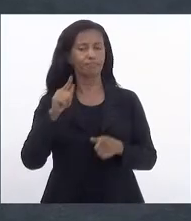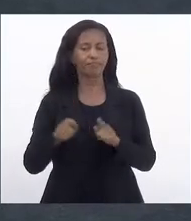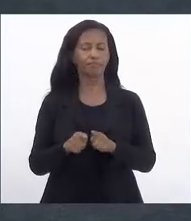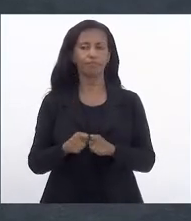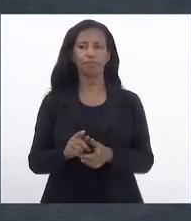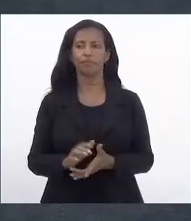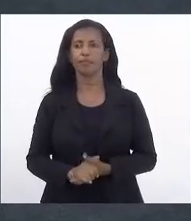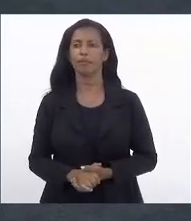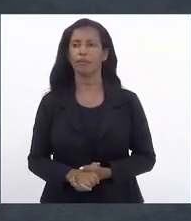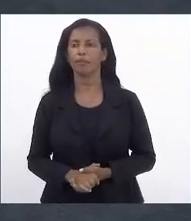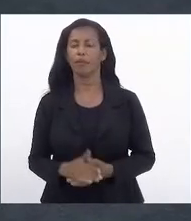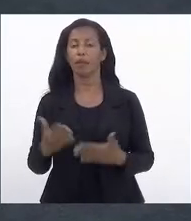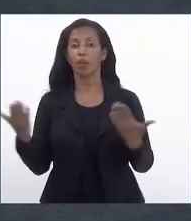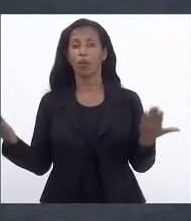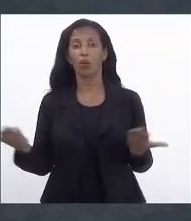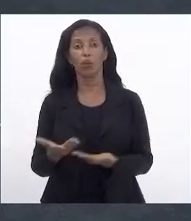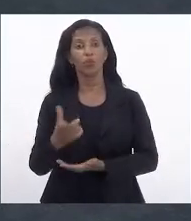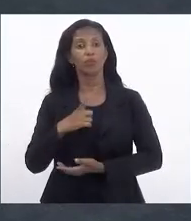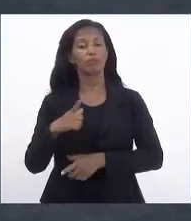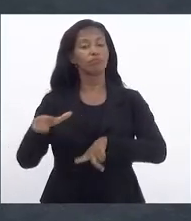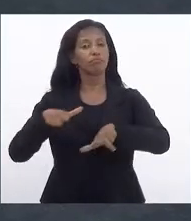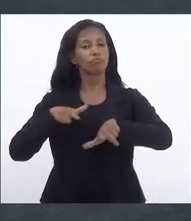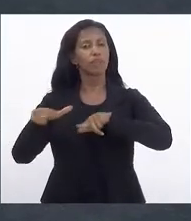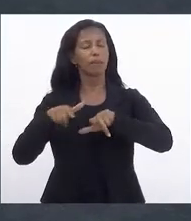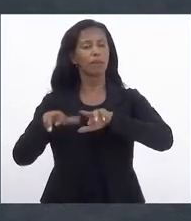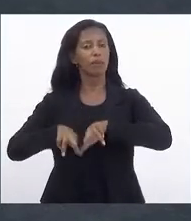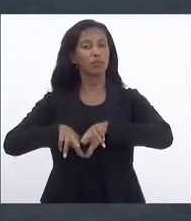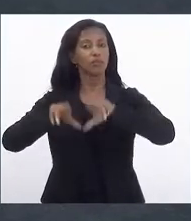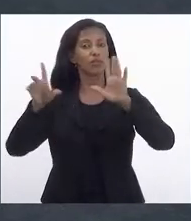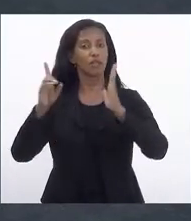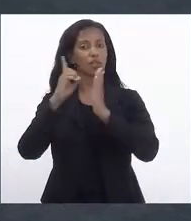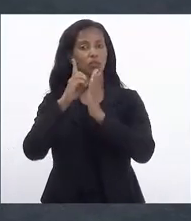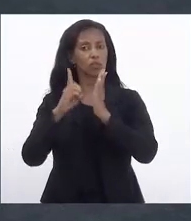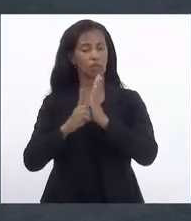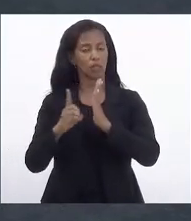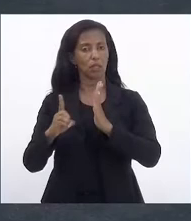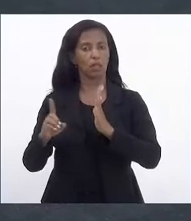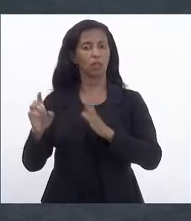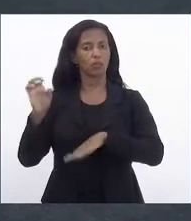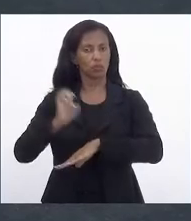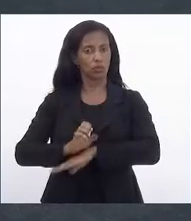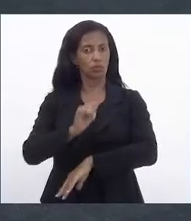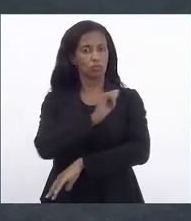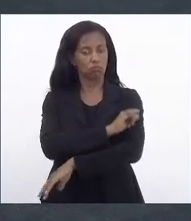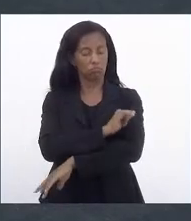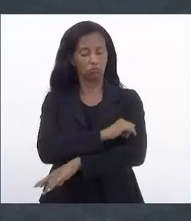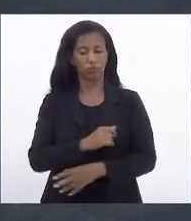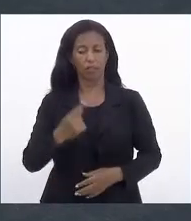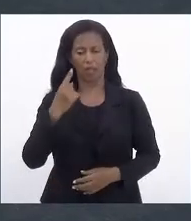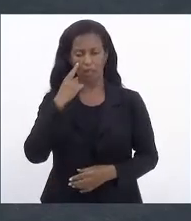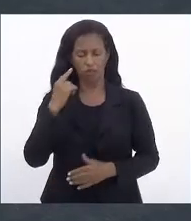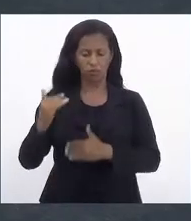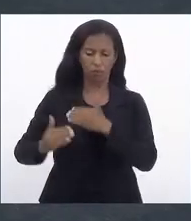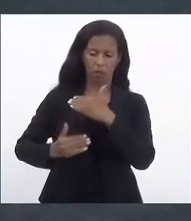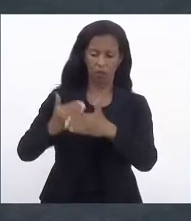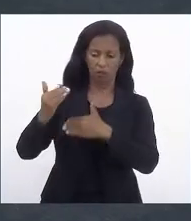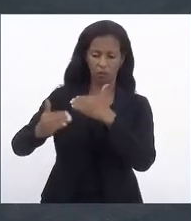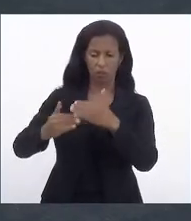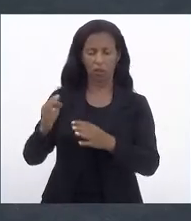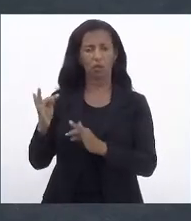que hoje existe um trabalho diferente no Detran do estado do Rio de Janeiro a gente vê uma evolução